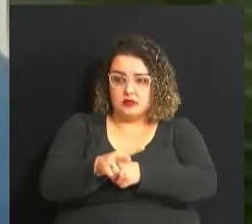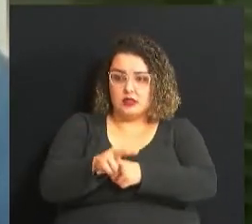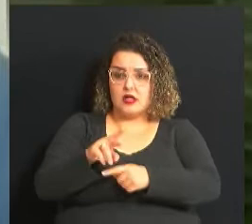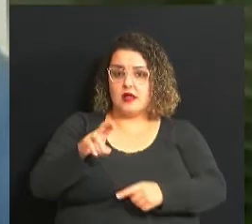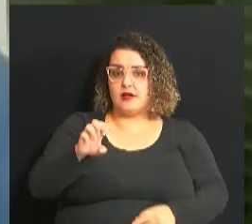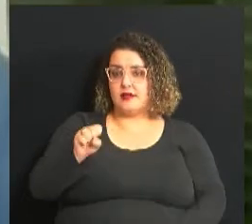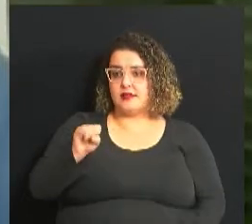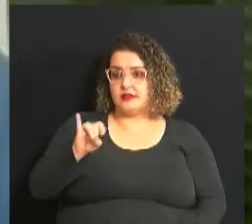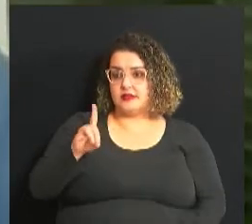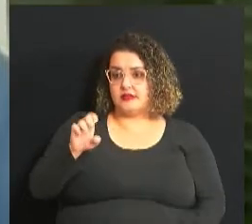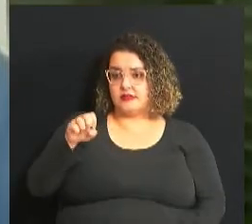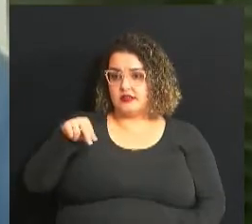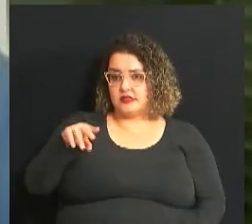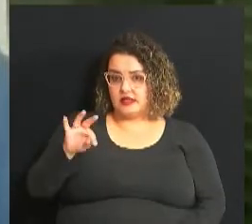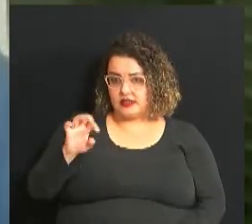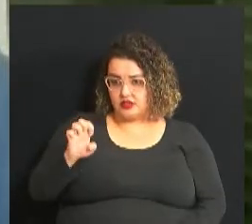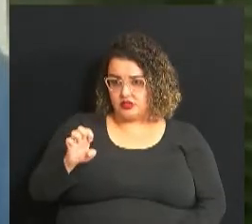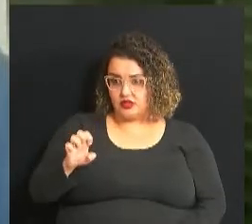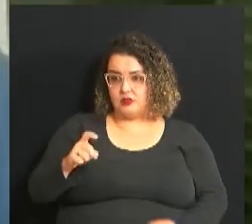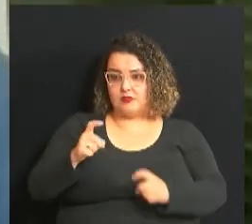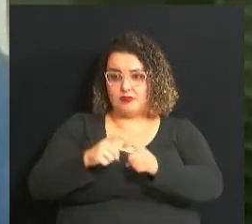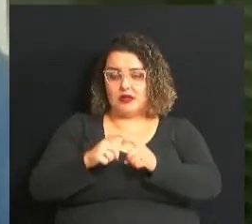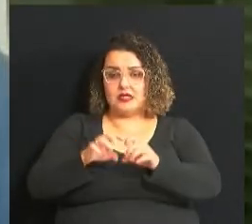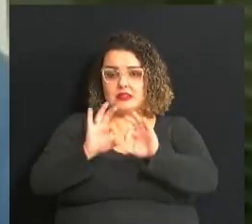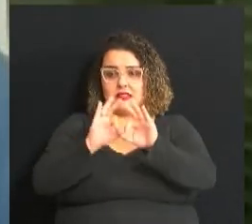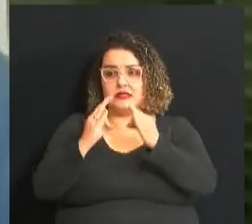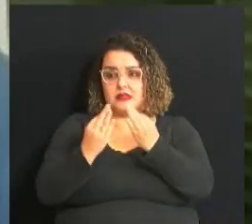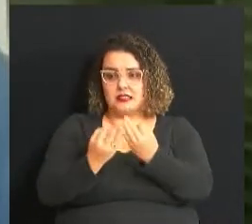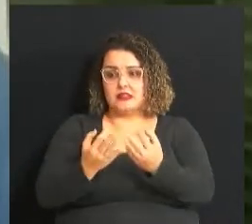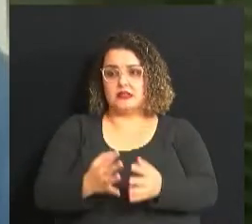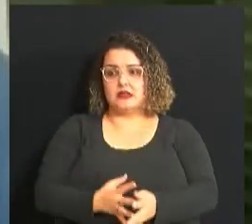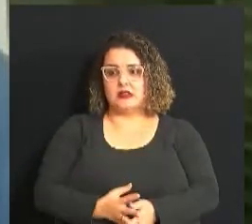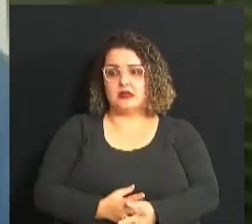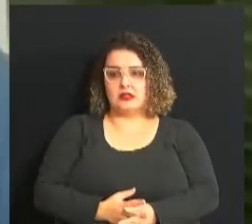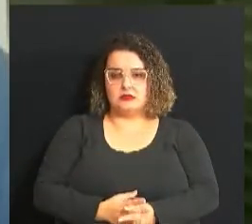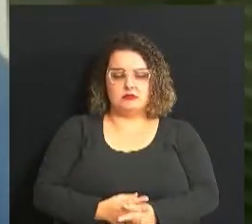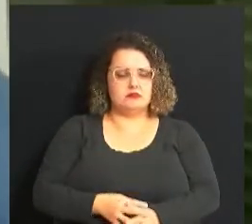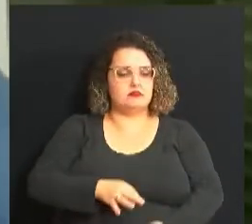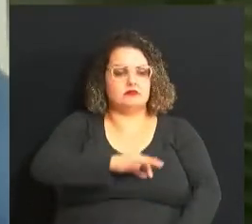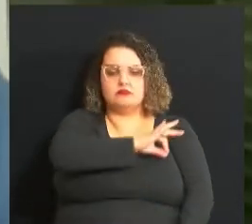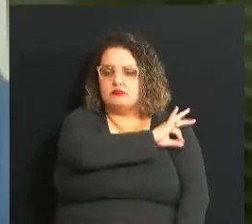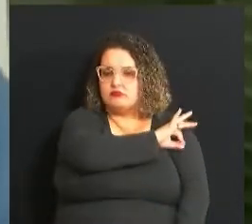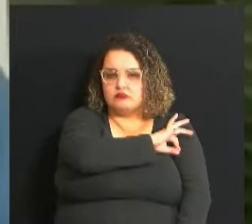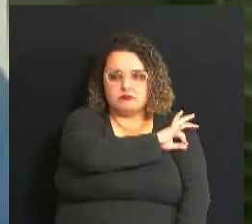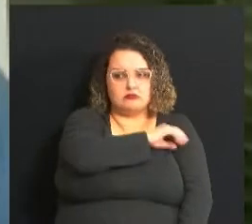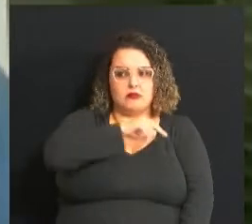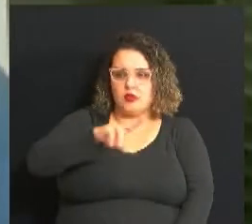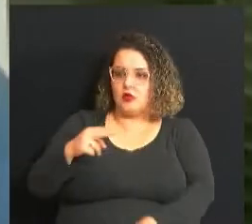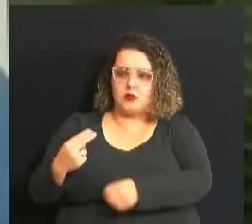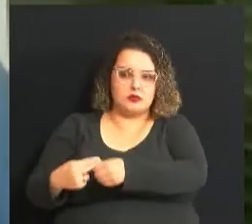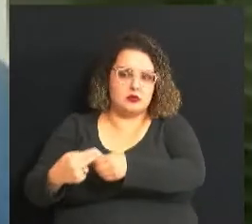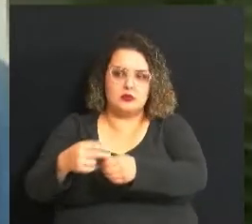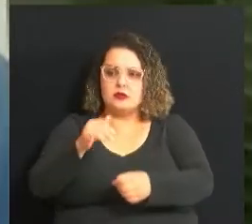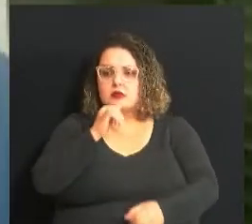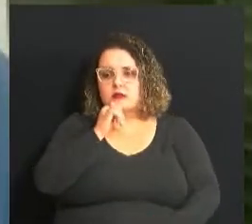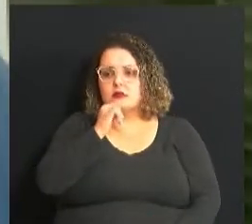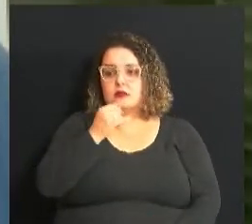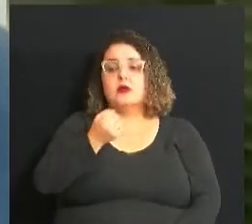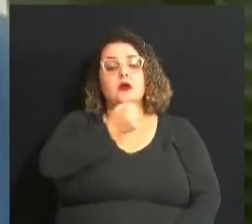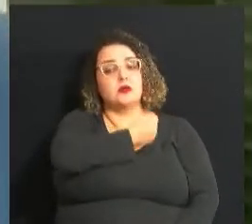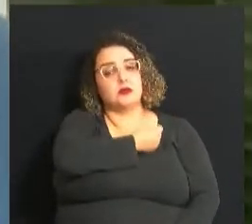para medicina da família, seja da prefeitura, seja da Unicamp, por exemplo, que é um número